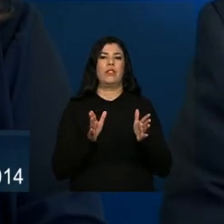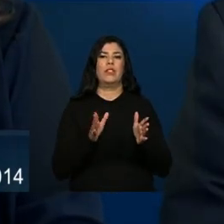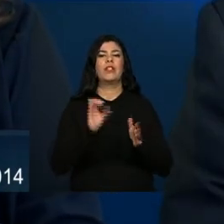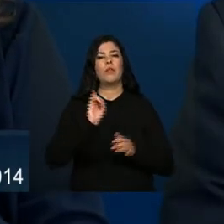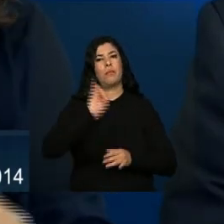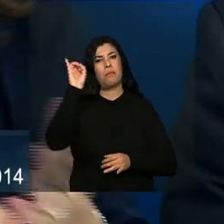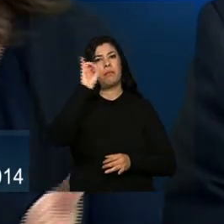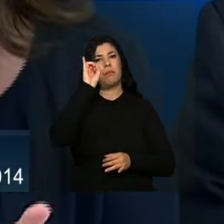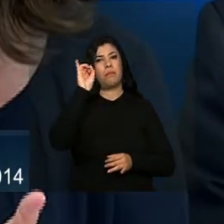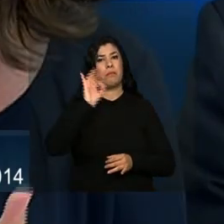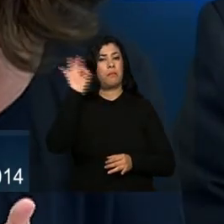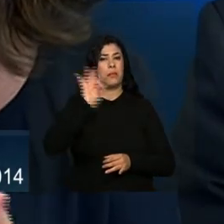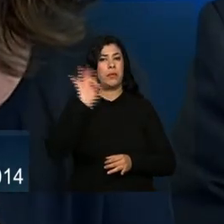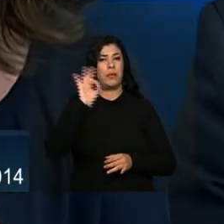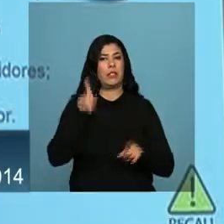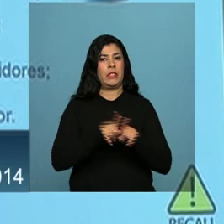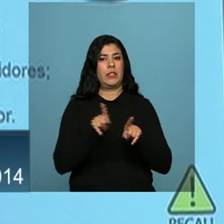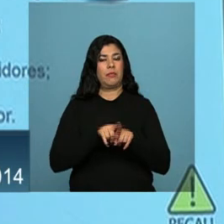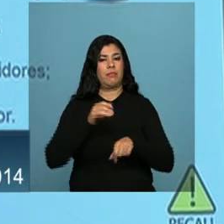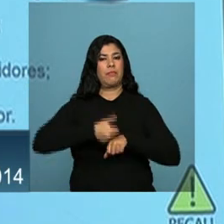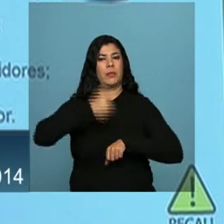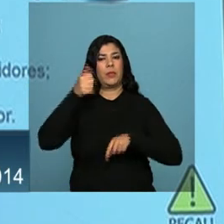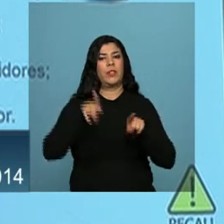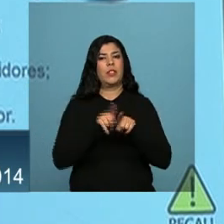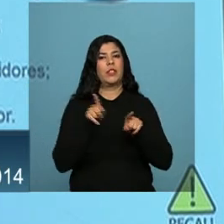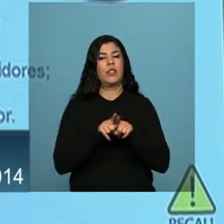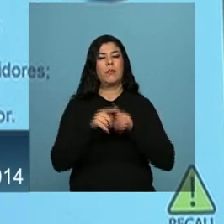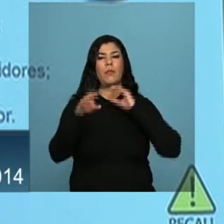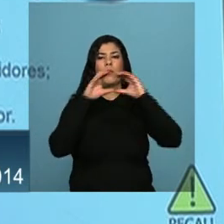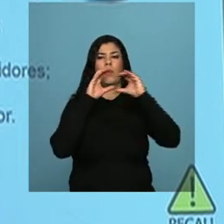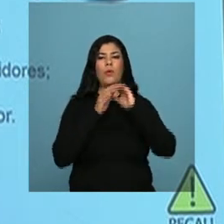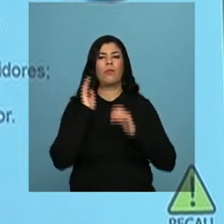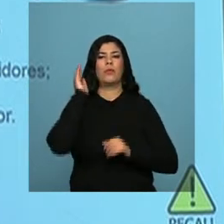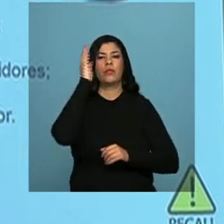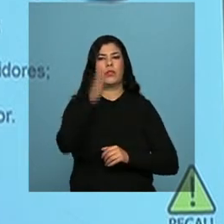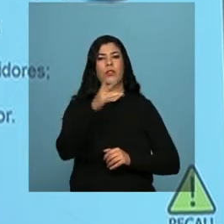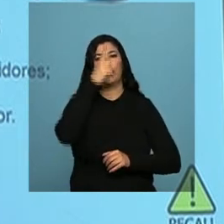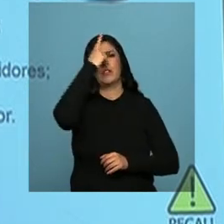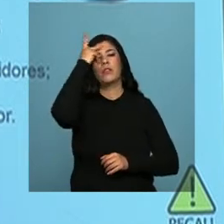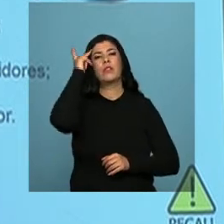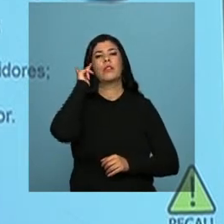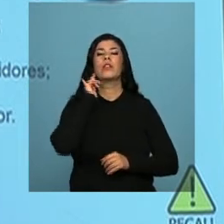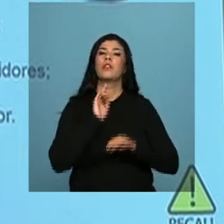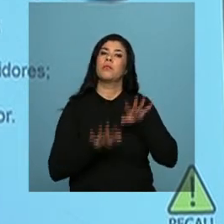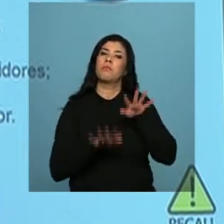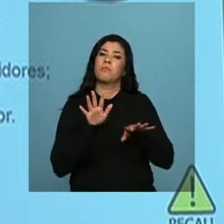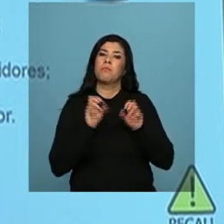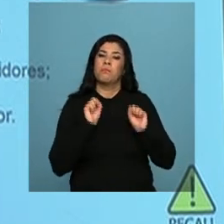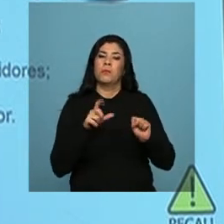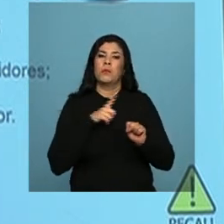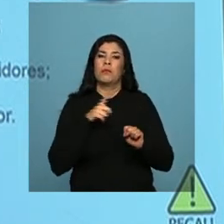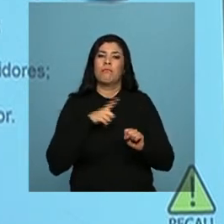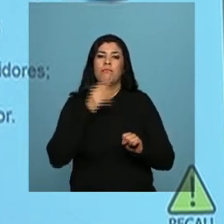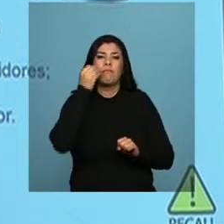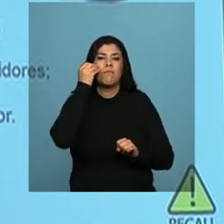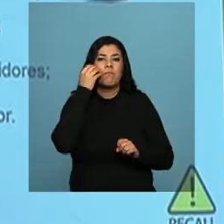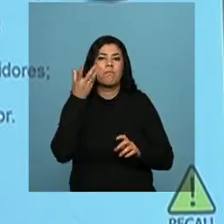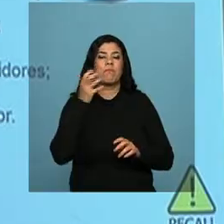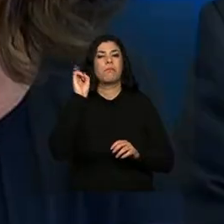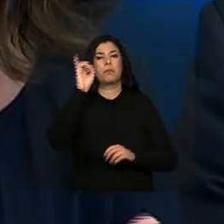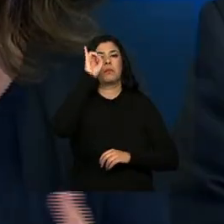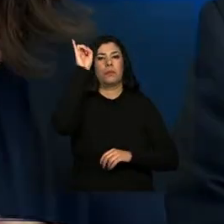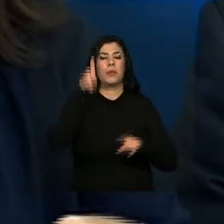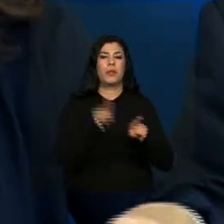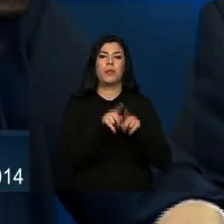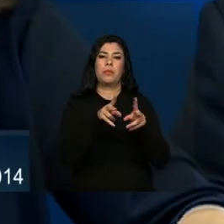indicadores EA forma de comunicação Direta com o consumidor talvez é essa a variável das mais